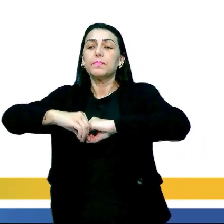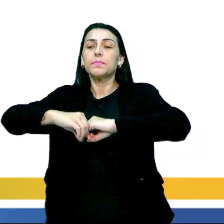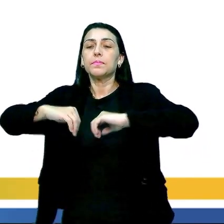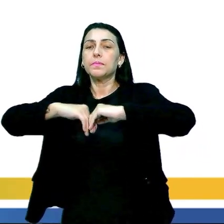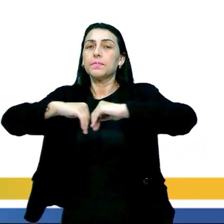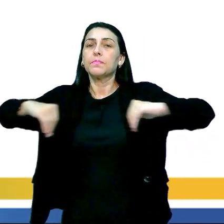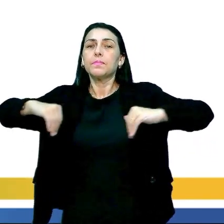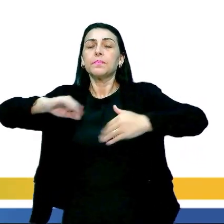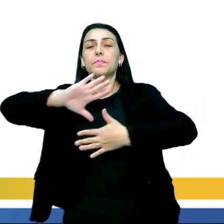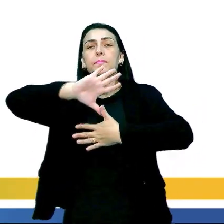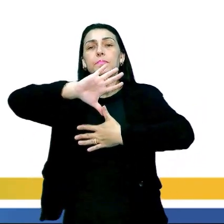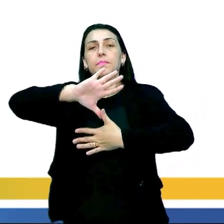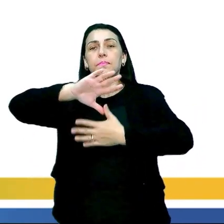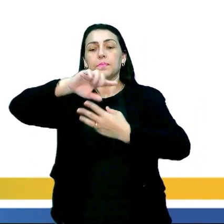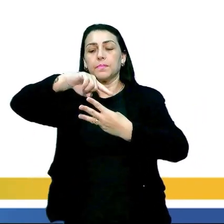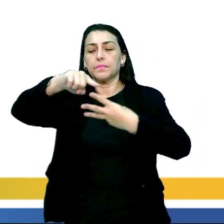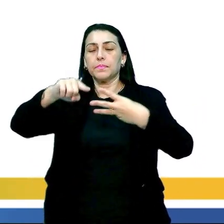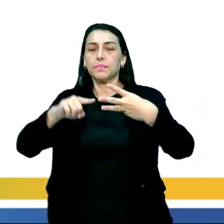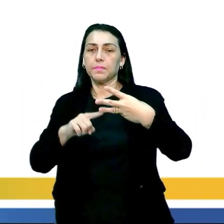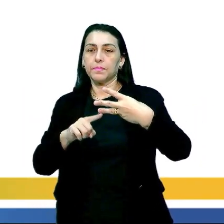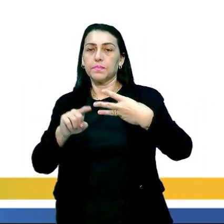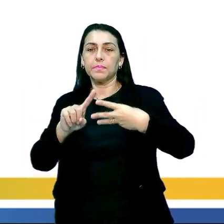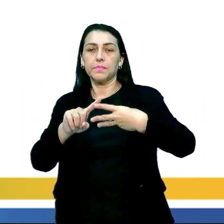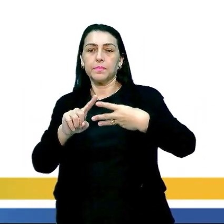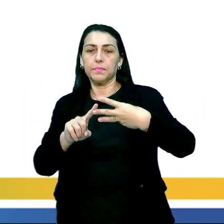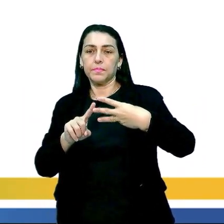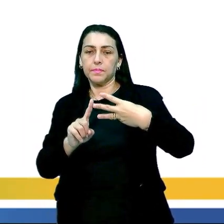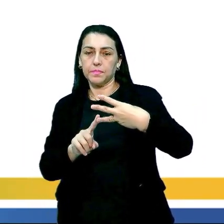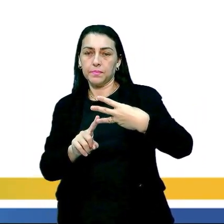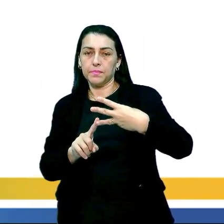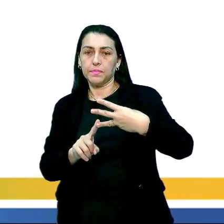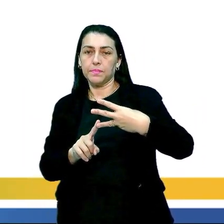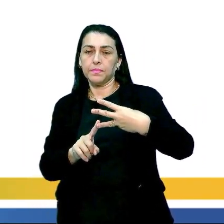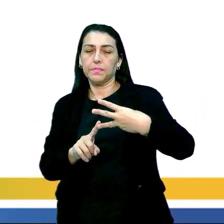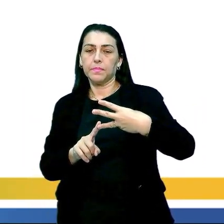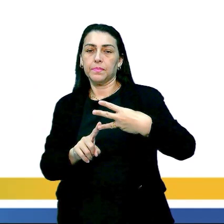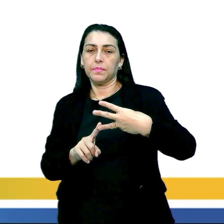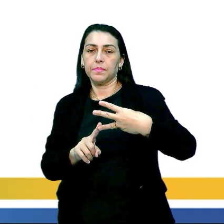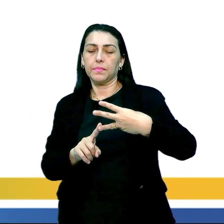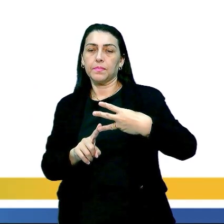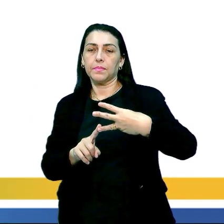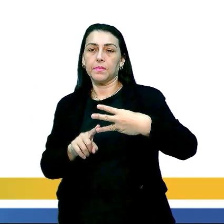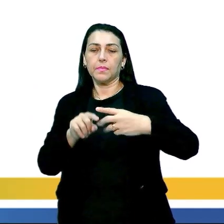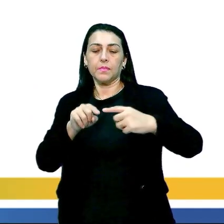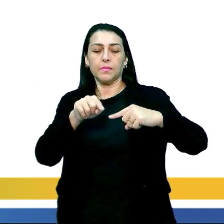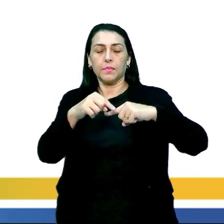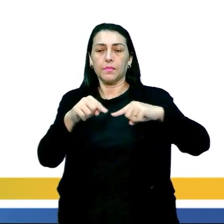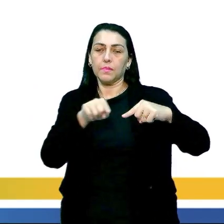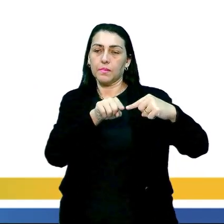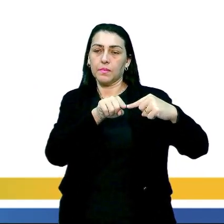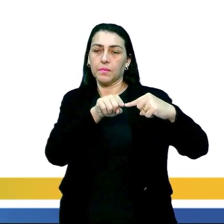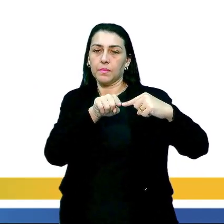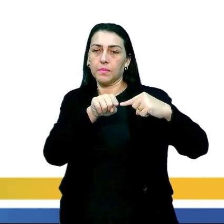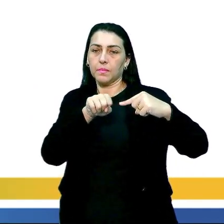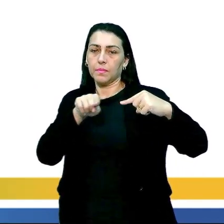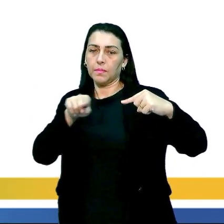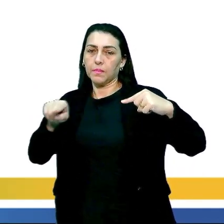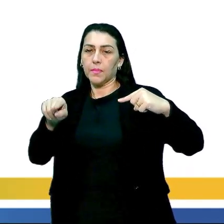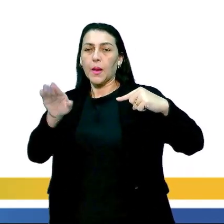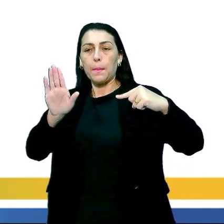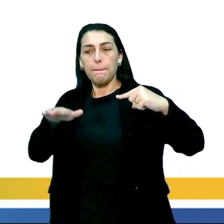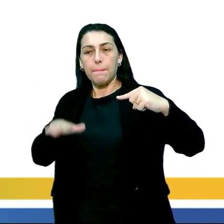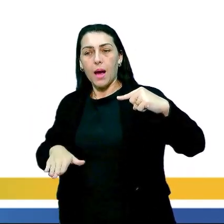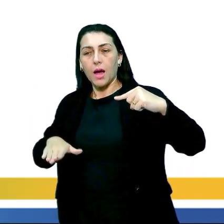dividiu o mapa em três aspectos. Então, bem na parte do centro, a gente tem a chamada